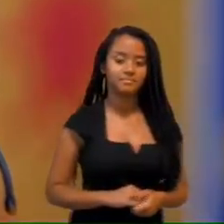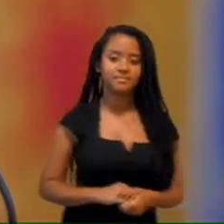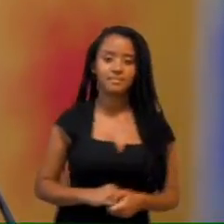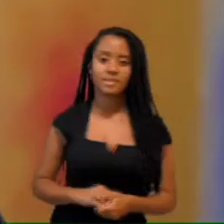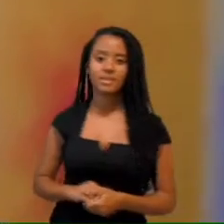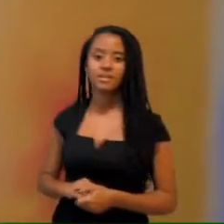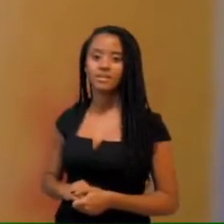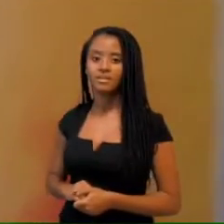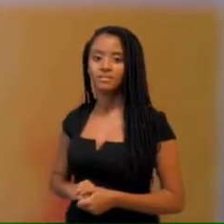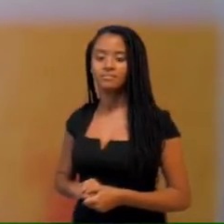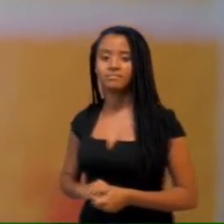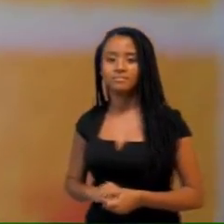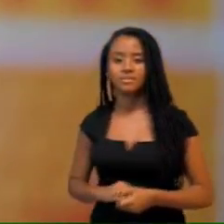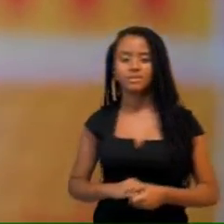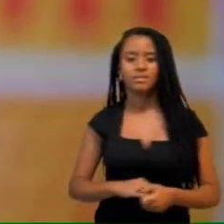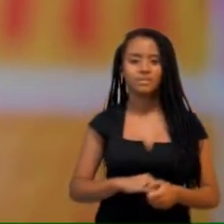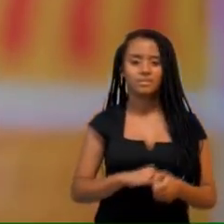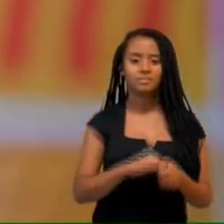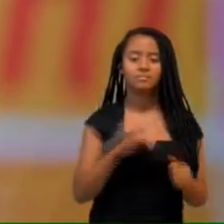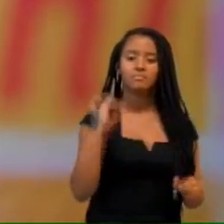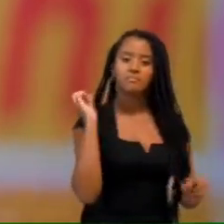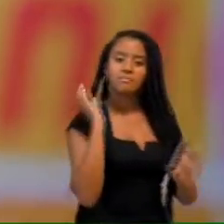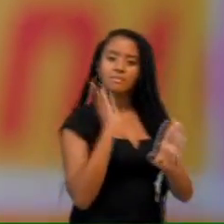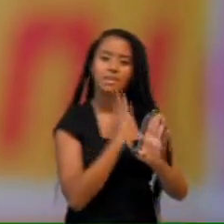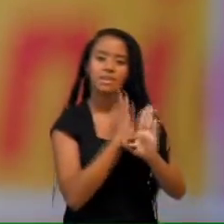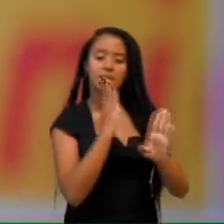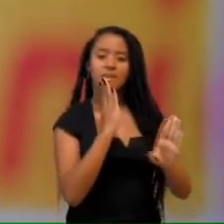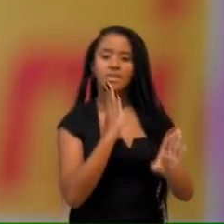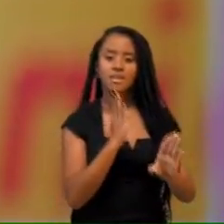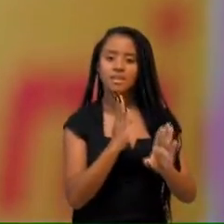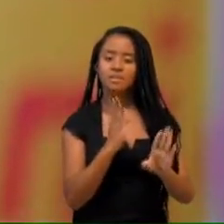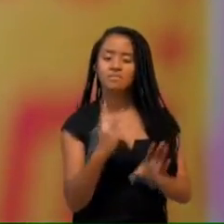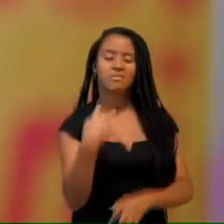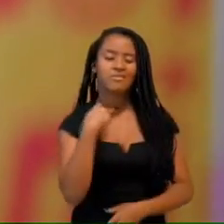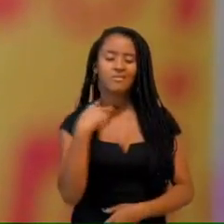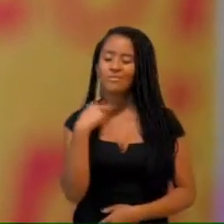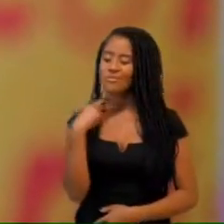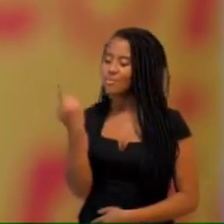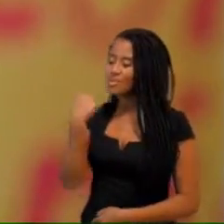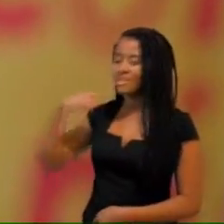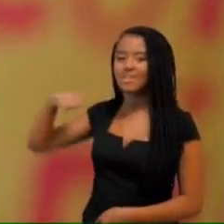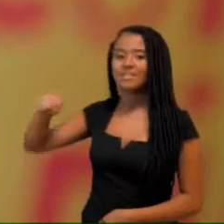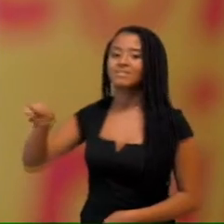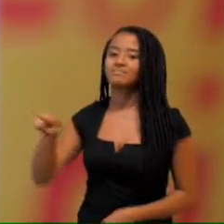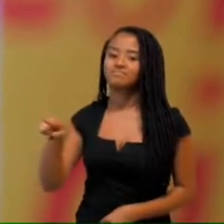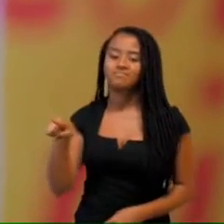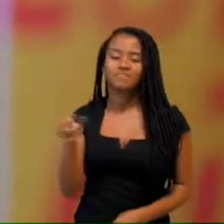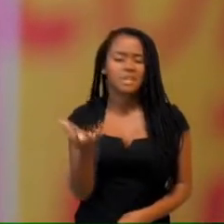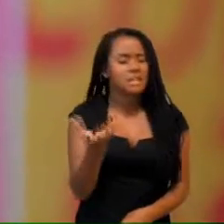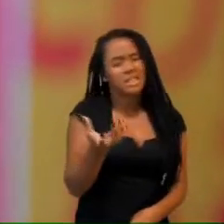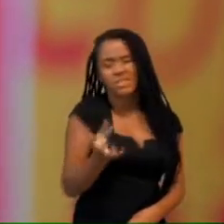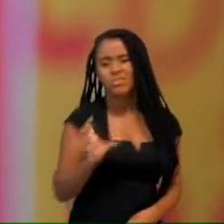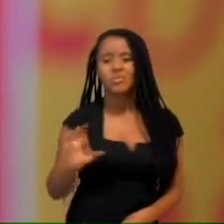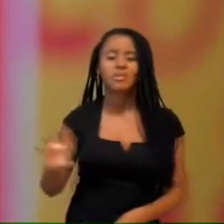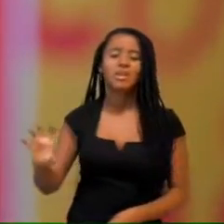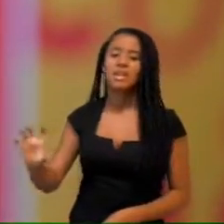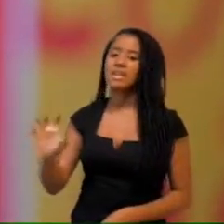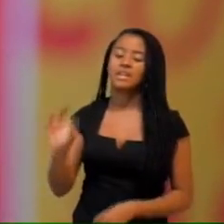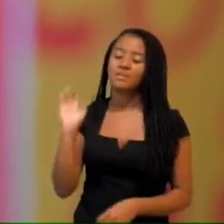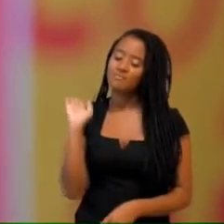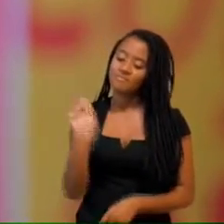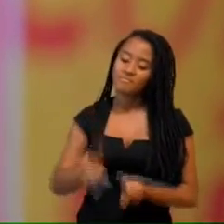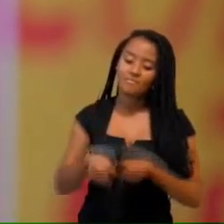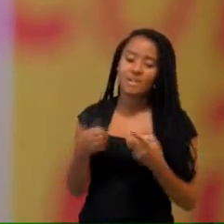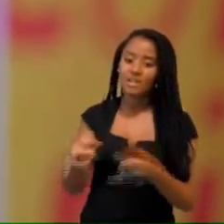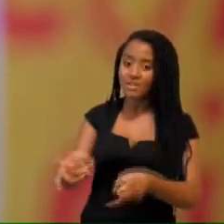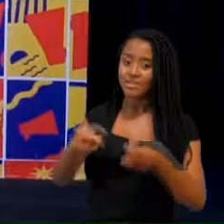Noca foi teu olho bater que me já não podia fugir sem querer quando